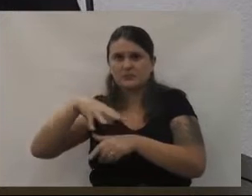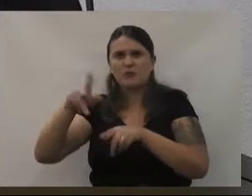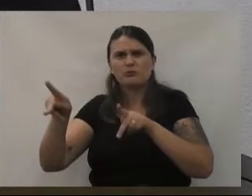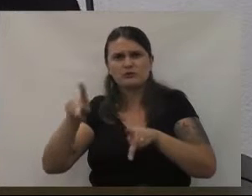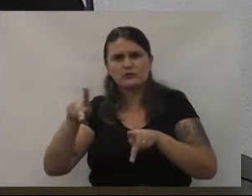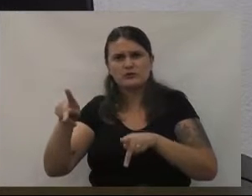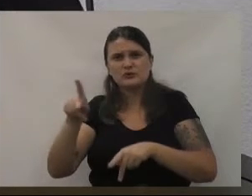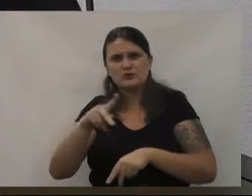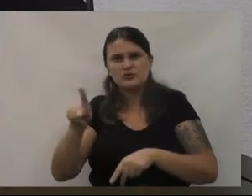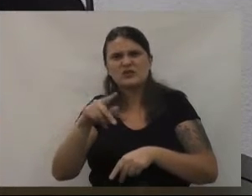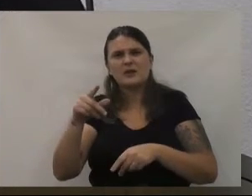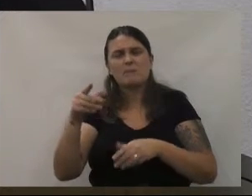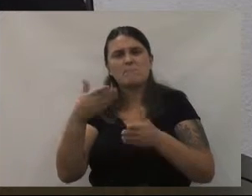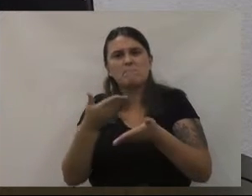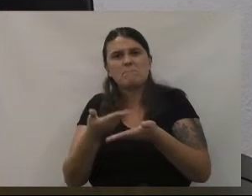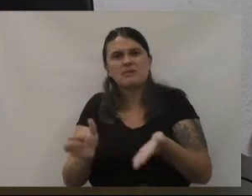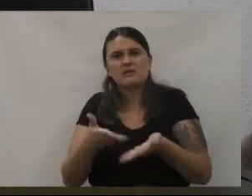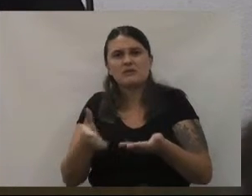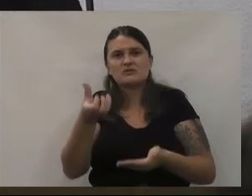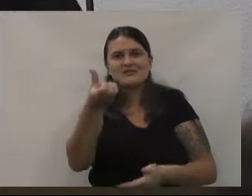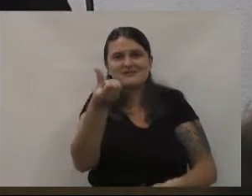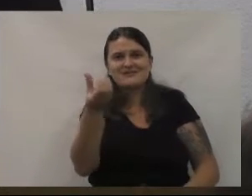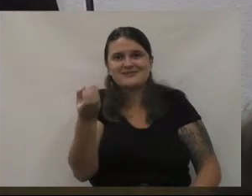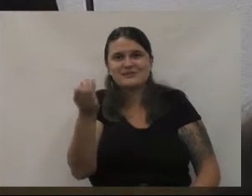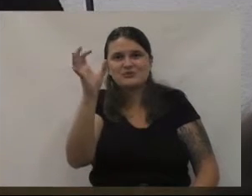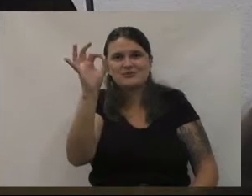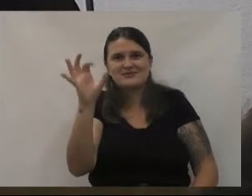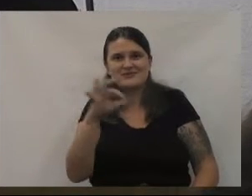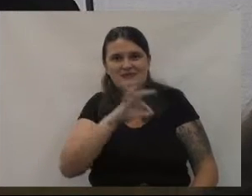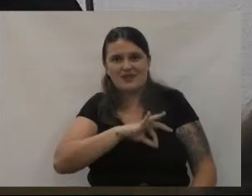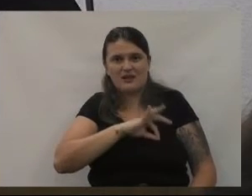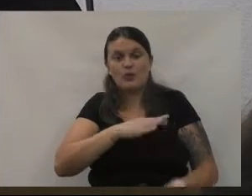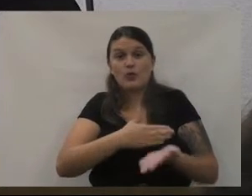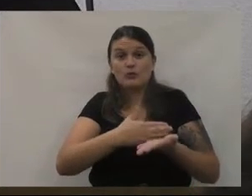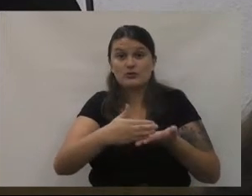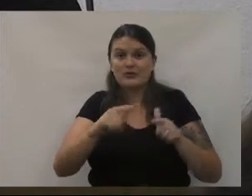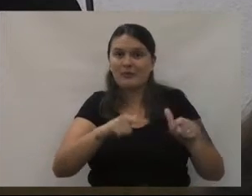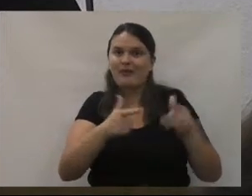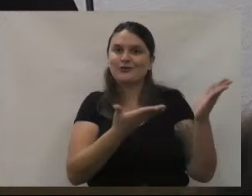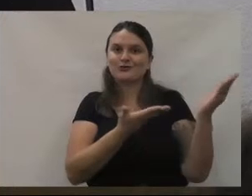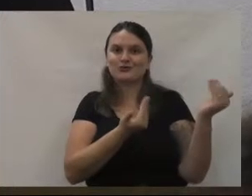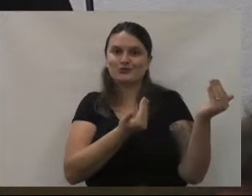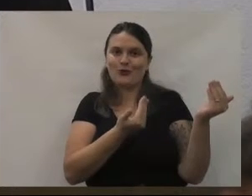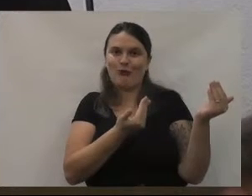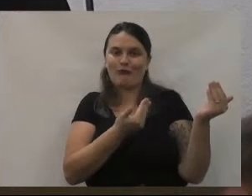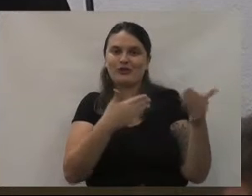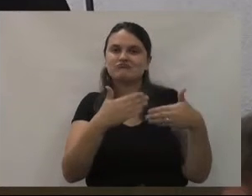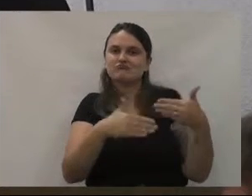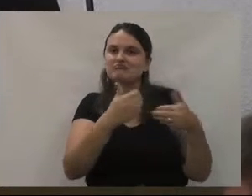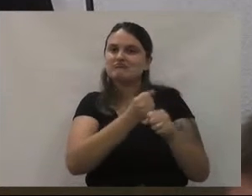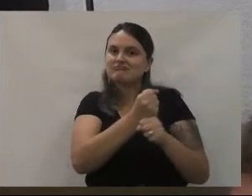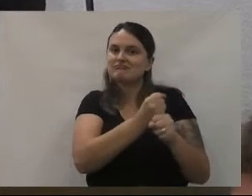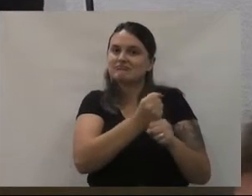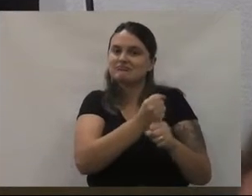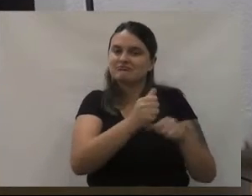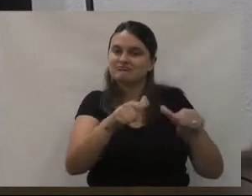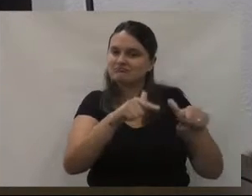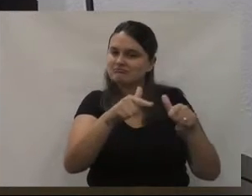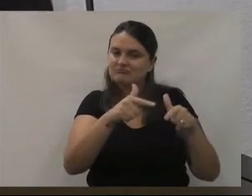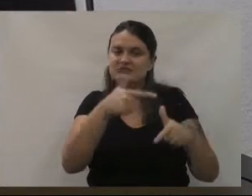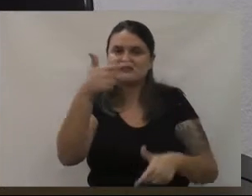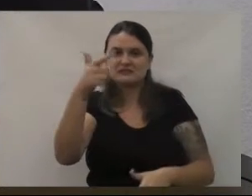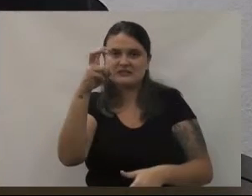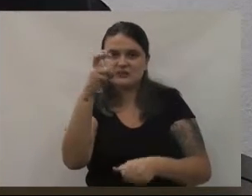chegou a perder 60% do seu benefício. Começou a lecionar nova, né, e cumpriu